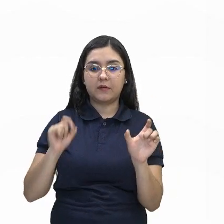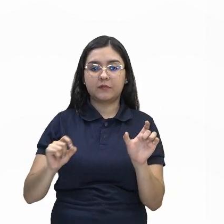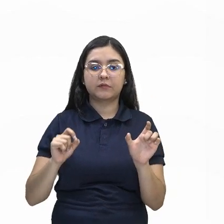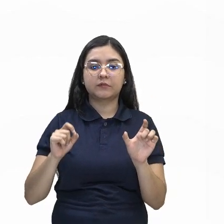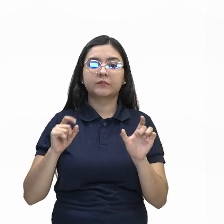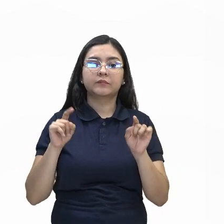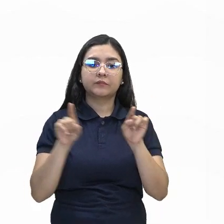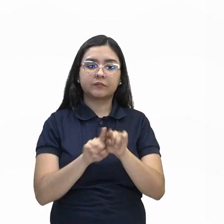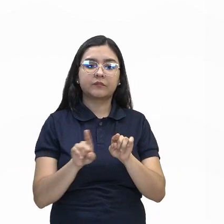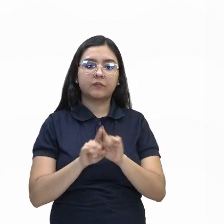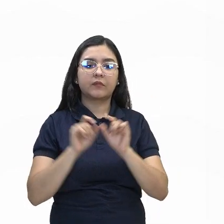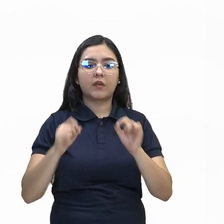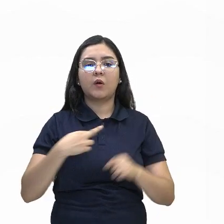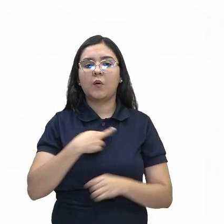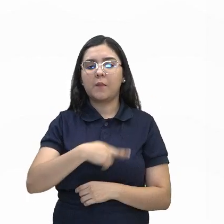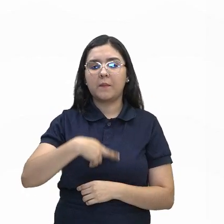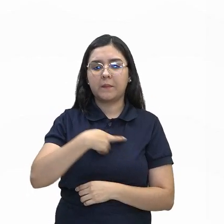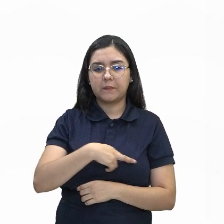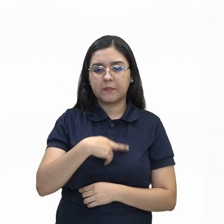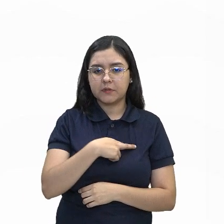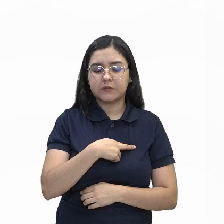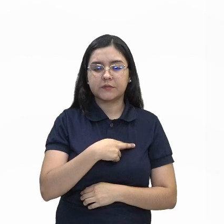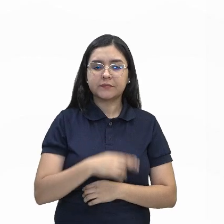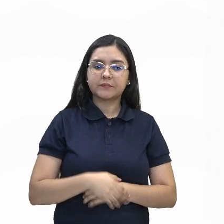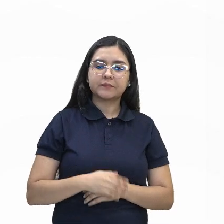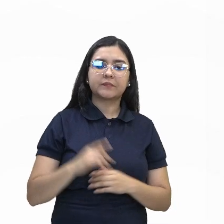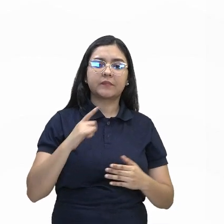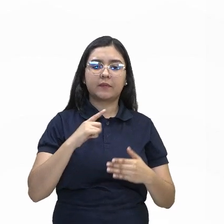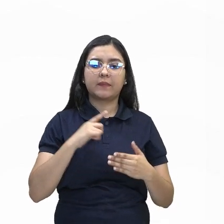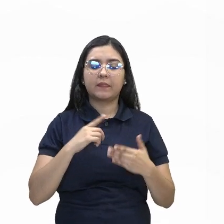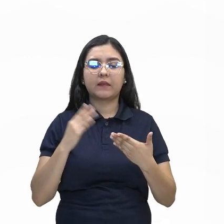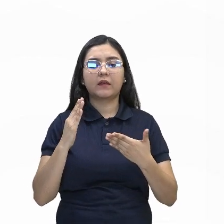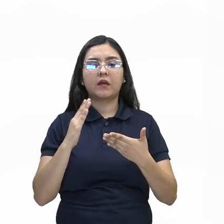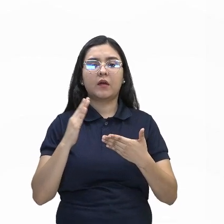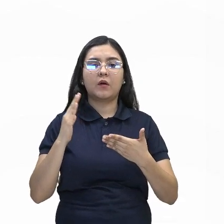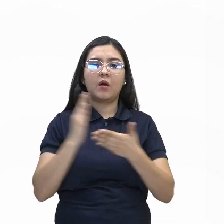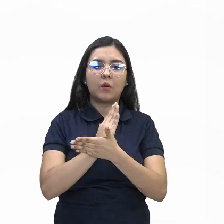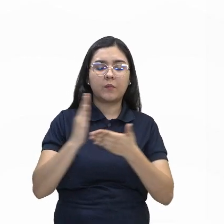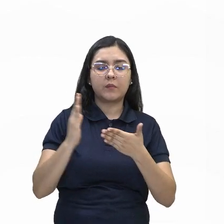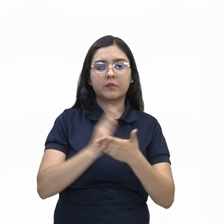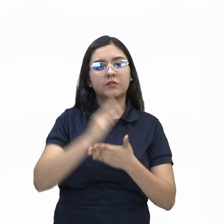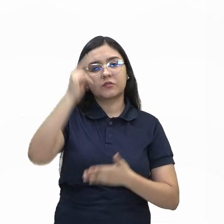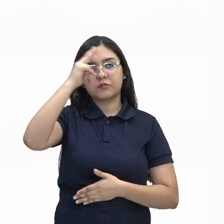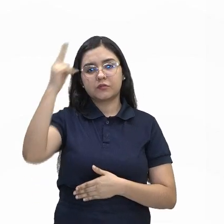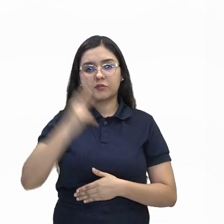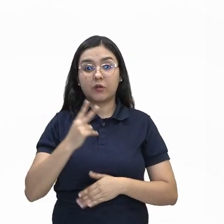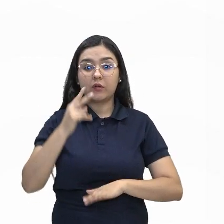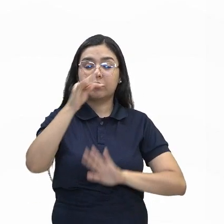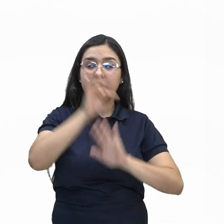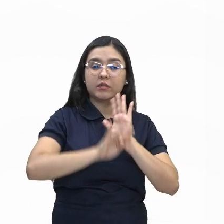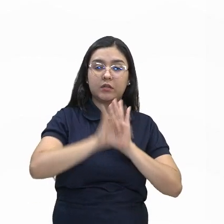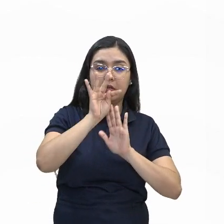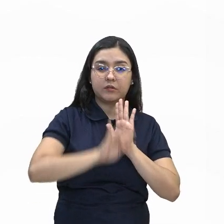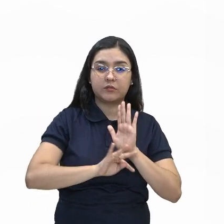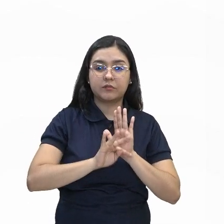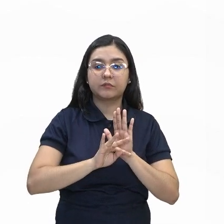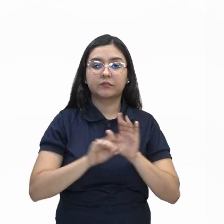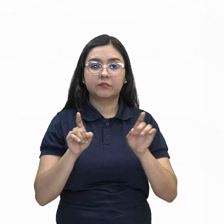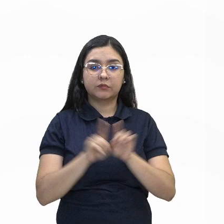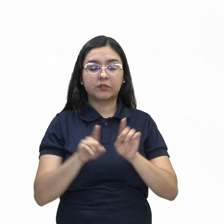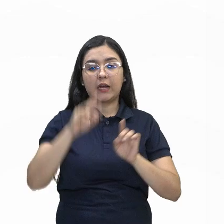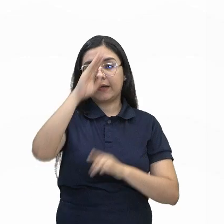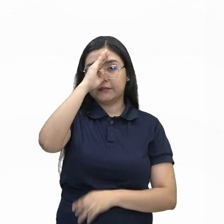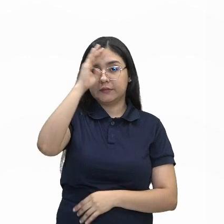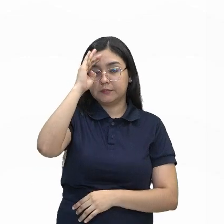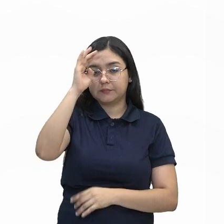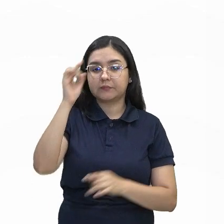novela, tá? Quer dizer romance, pequenas histórias ou curtas histórias, textos de origem acadêmica,